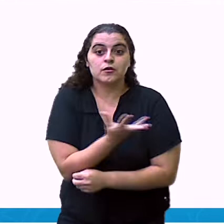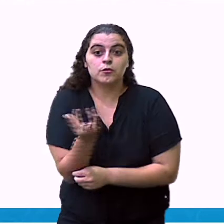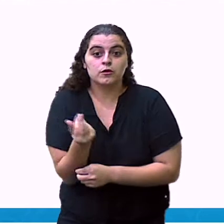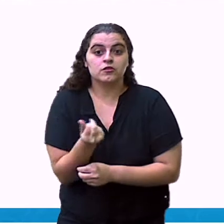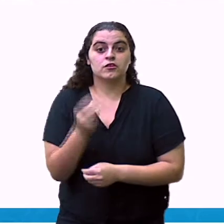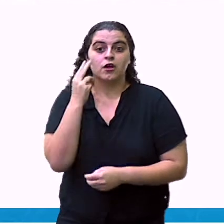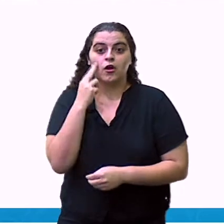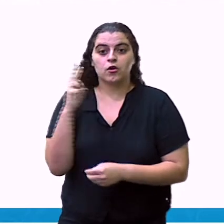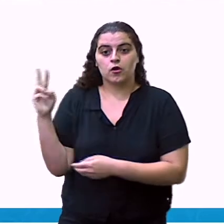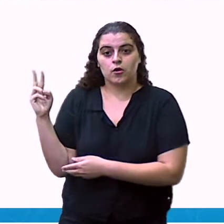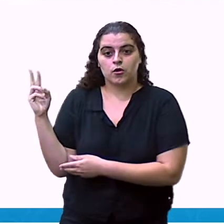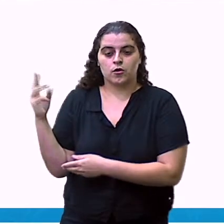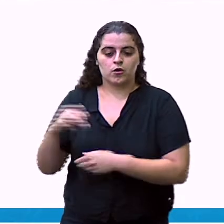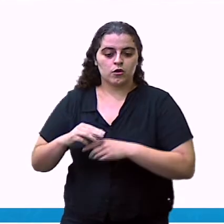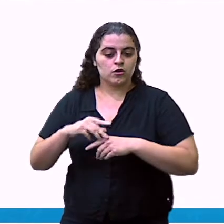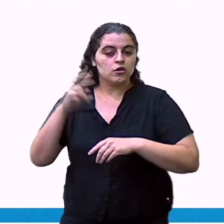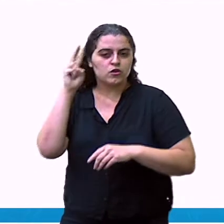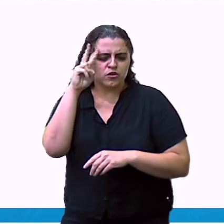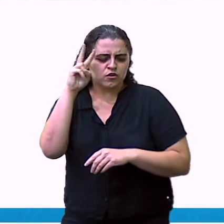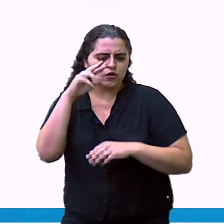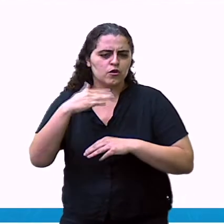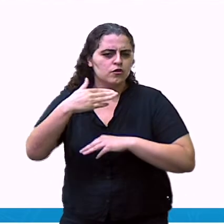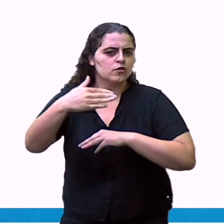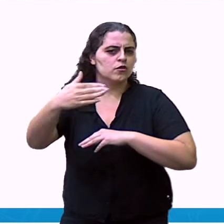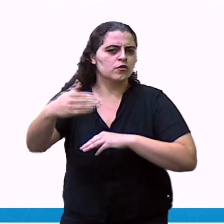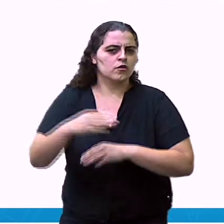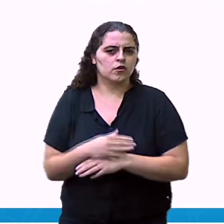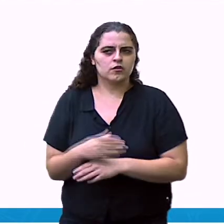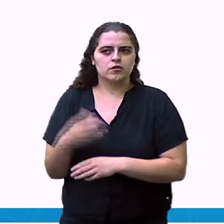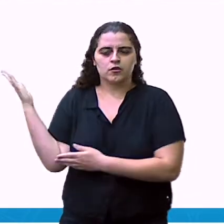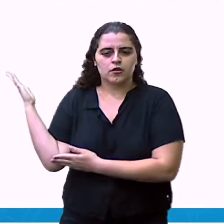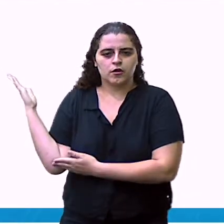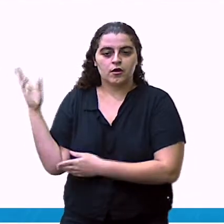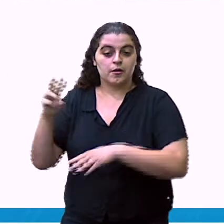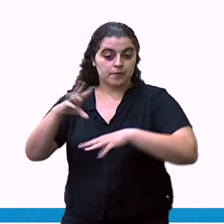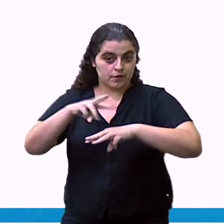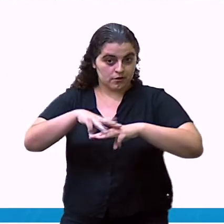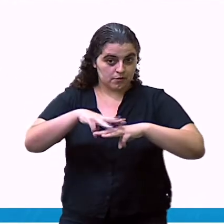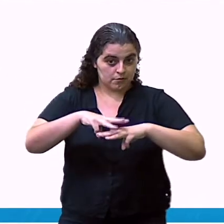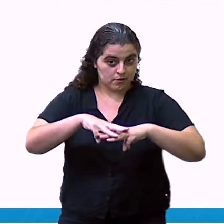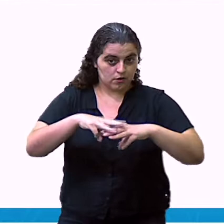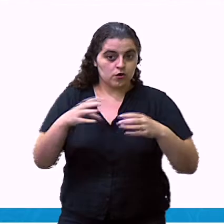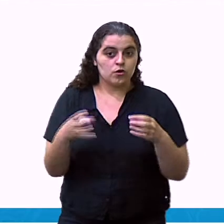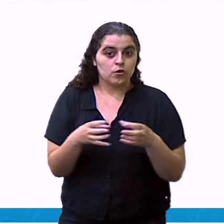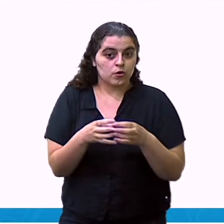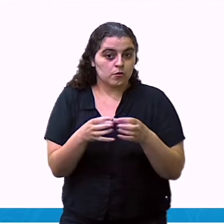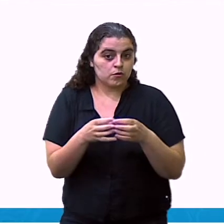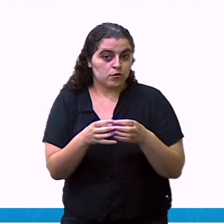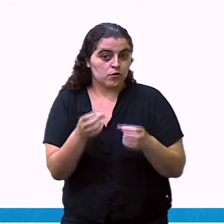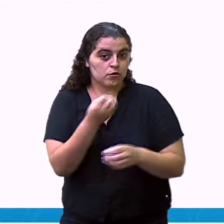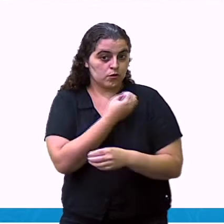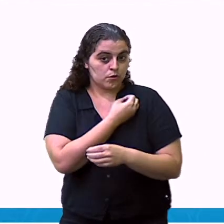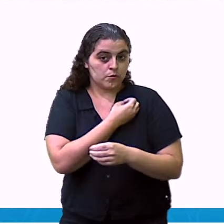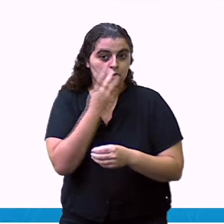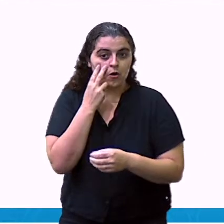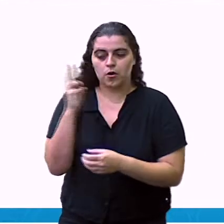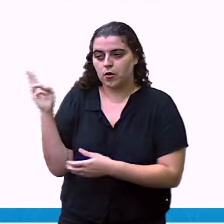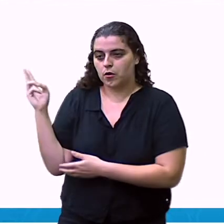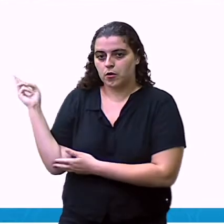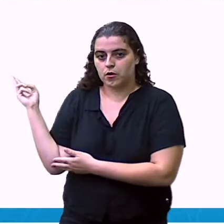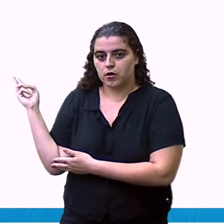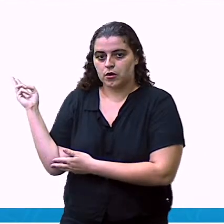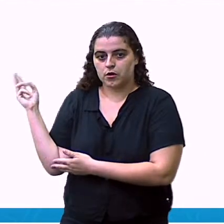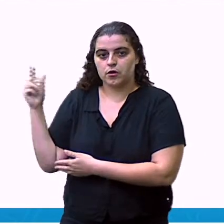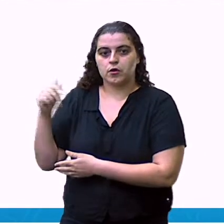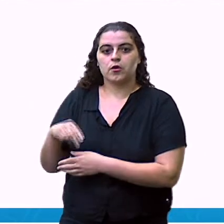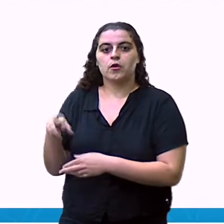em determinado período histórico. Na matemática, representamos conjuntos numéricos com este